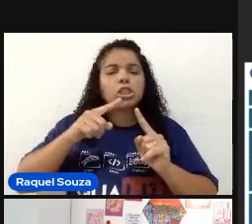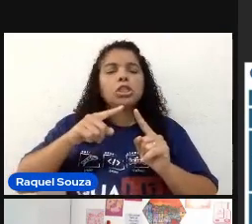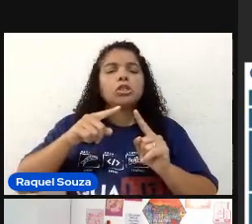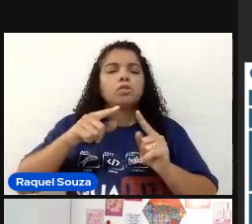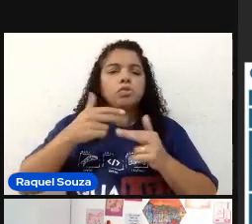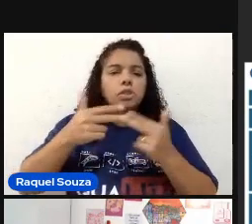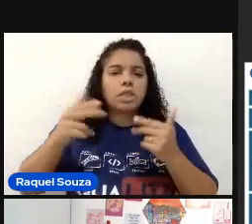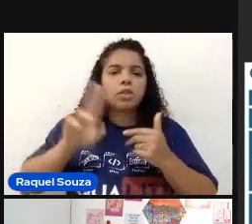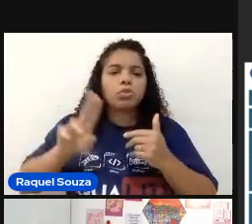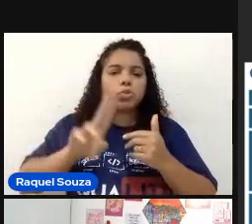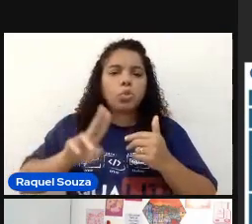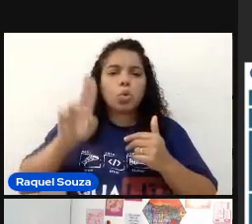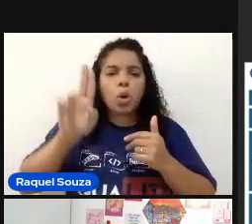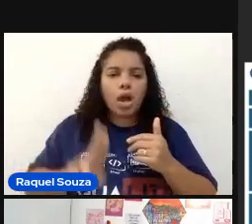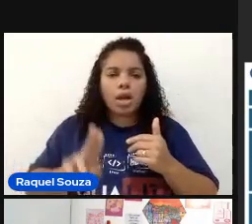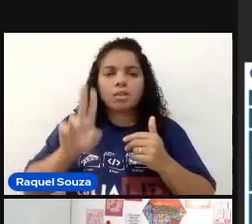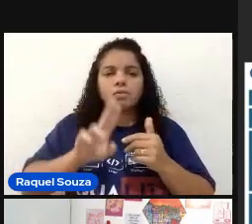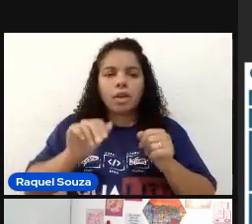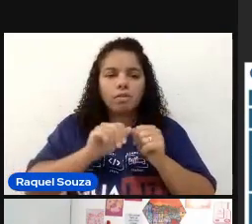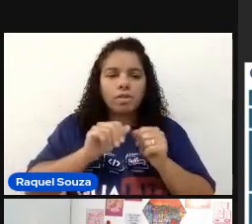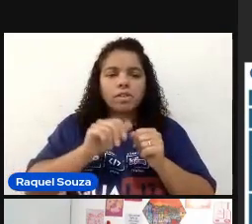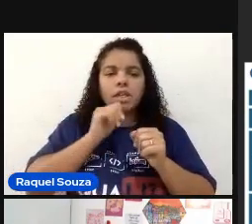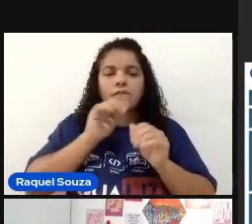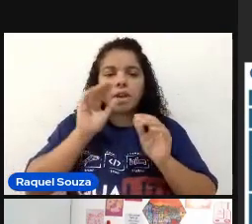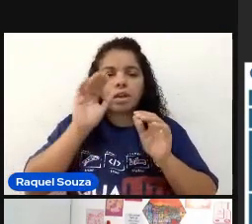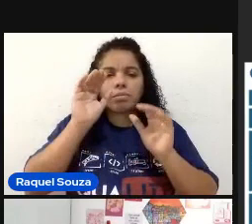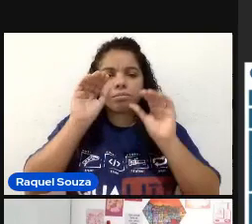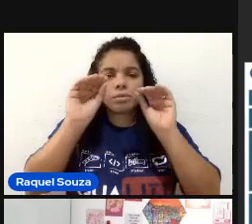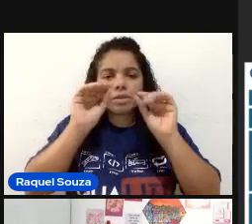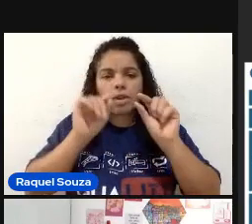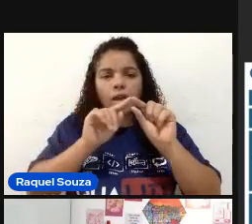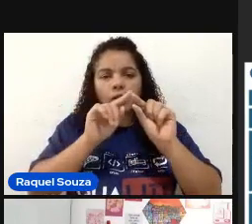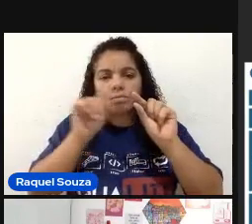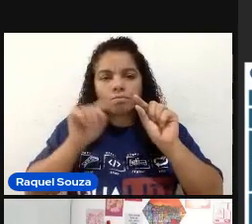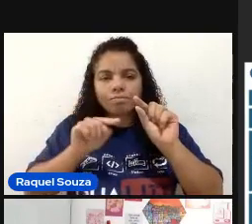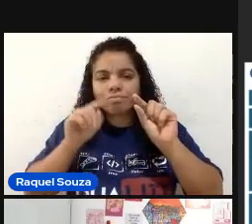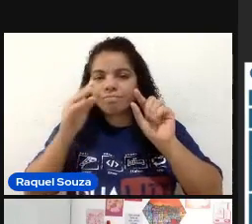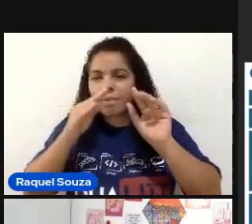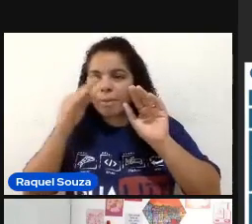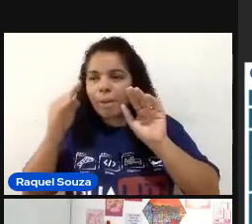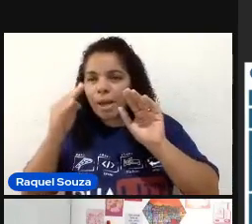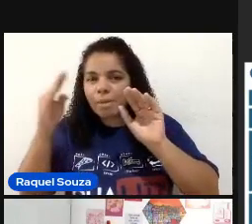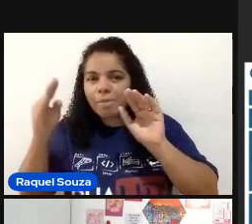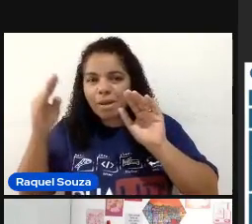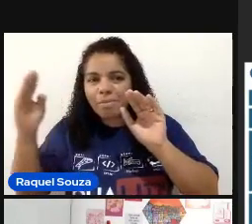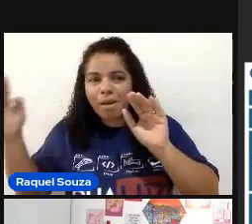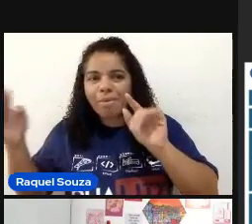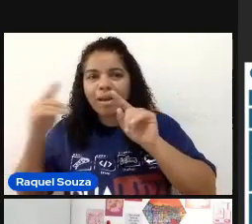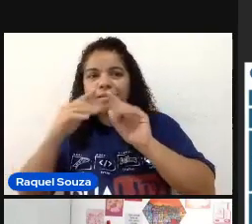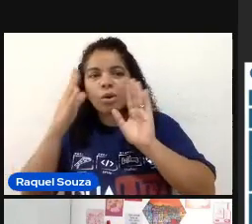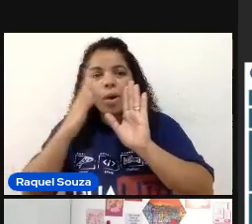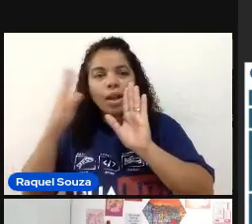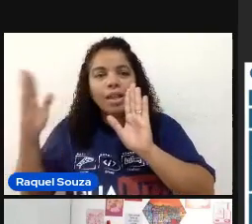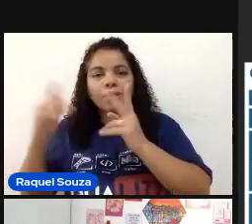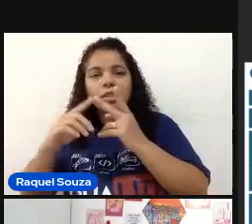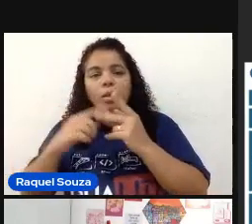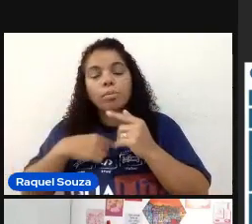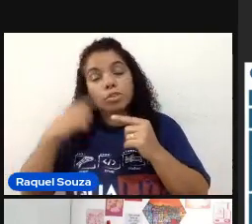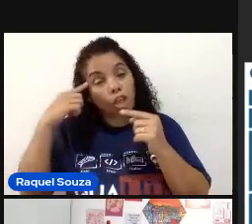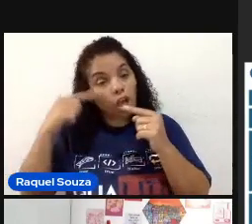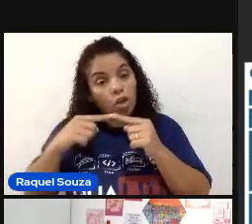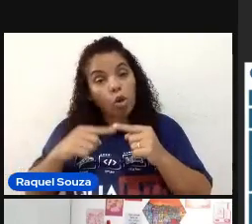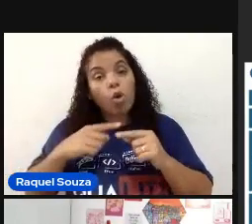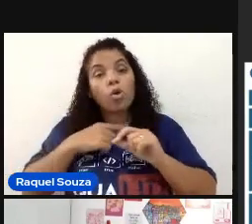dizer e ele vai fazendo ali um esqueleto com uma linha do tempo. E aí esse esqueleto ele é desenvolvido baseado nos pensamentos e emoções